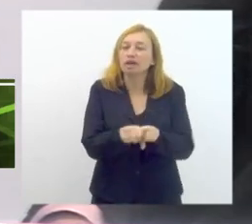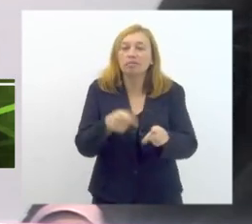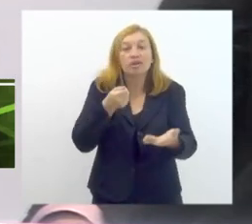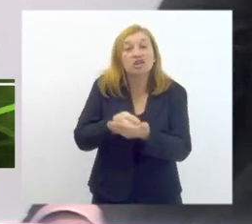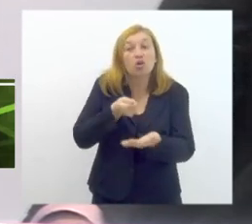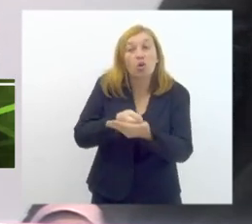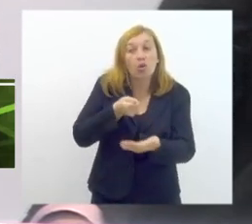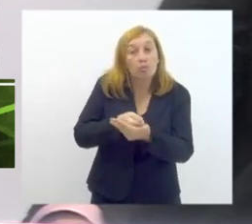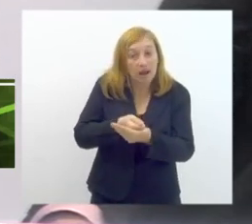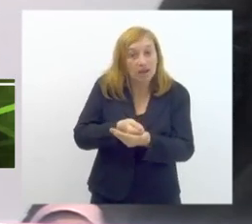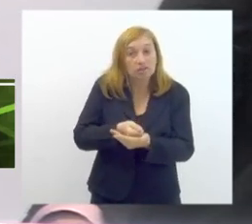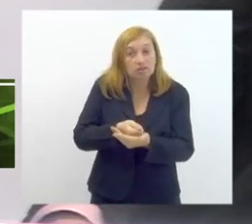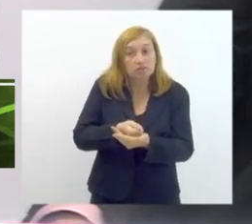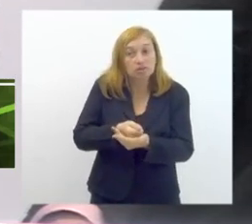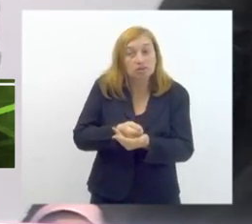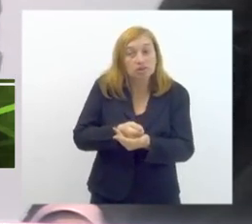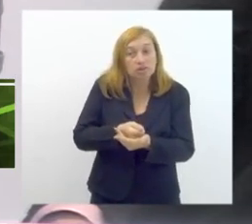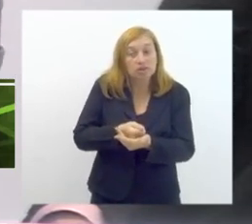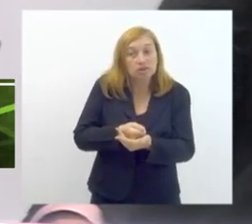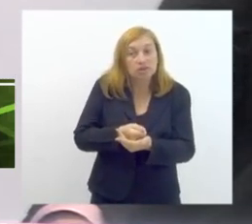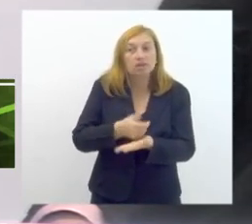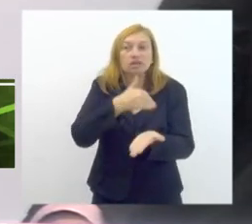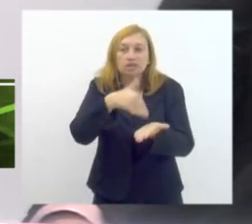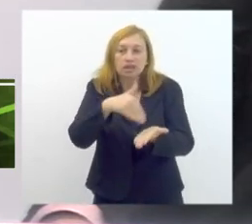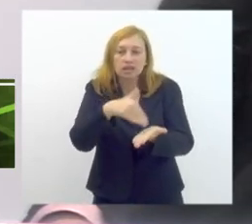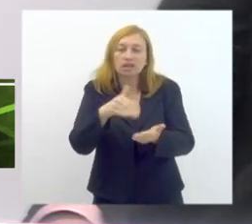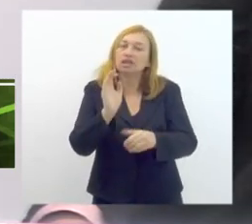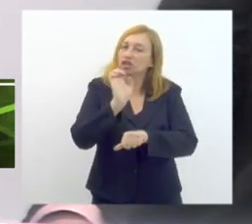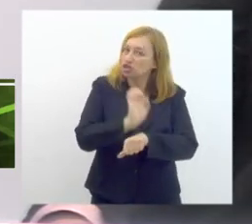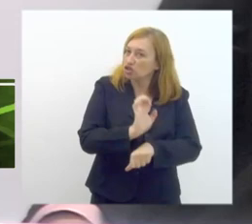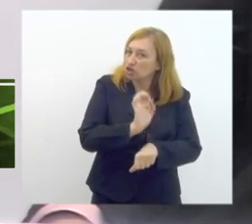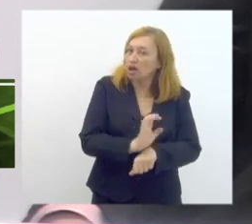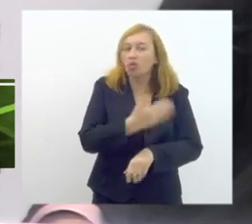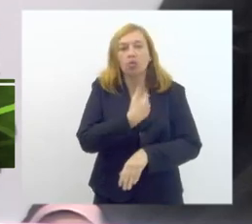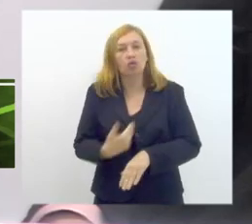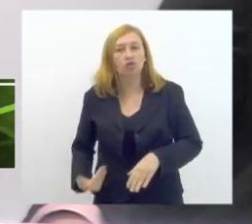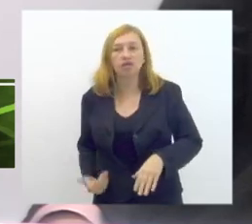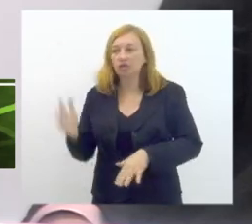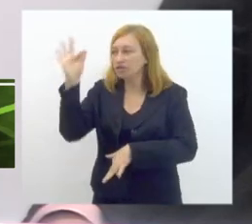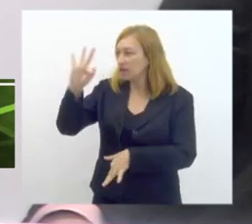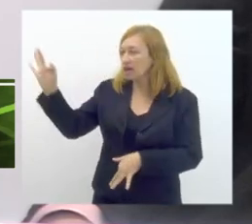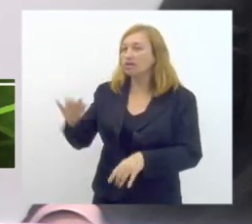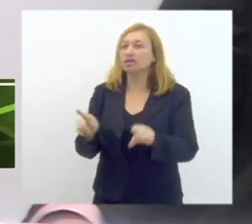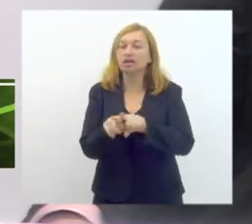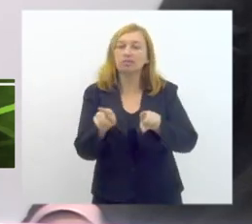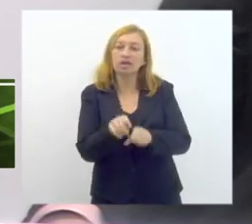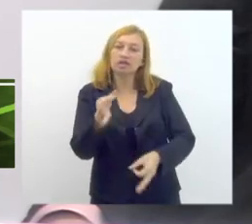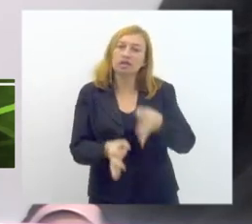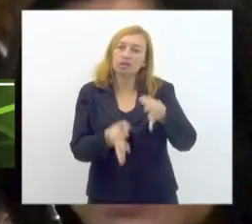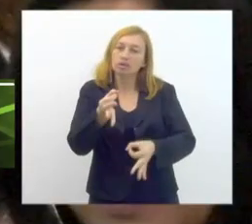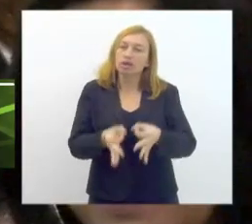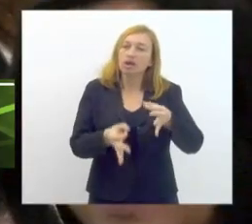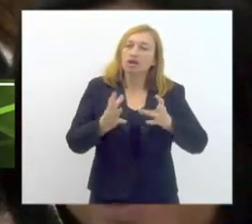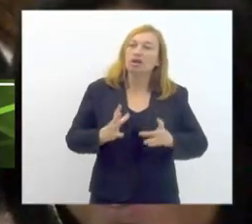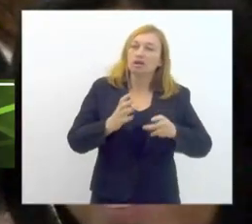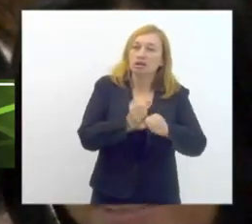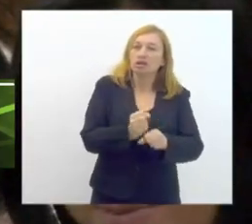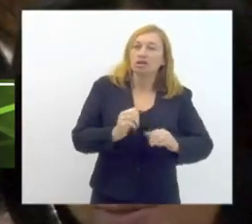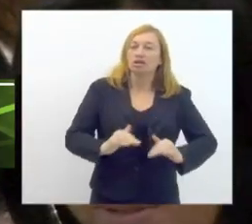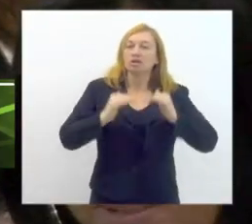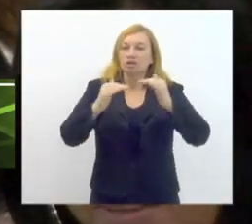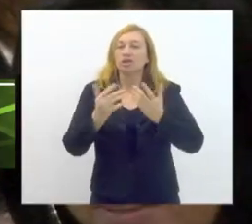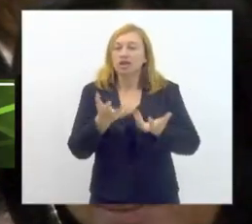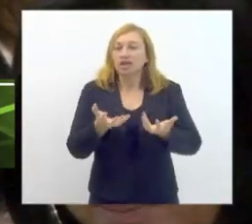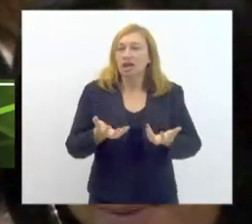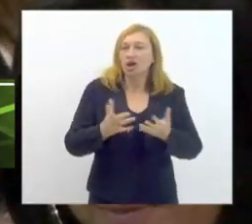cobrado pela Secretaria de Estado, pelo Governo Federal e pelo Tribunal de Contas. Então, se a gente quer ter